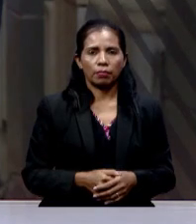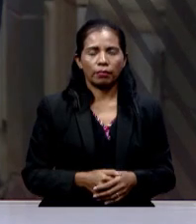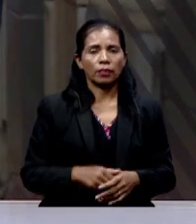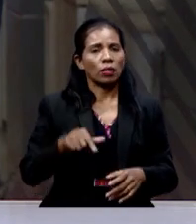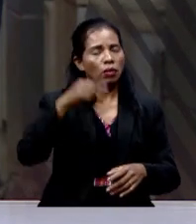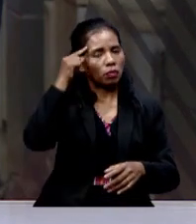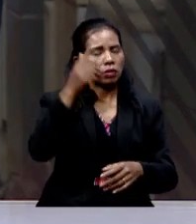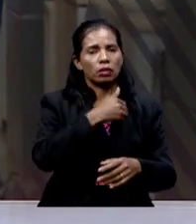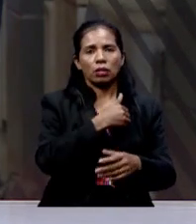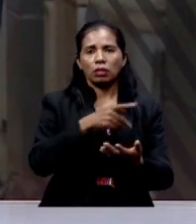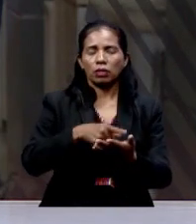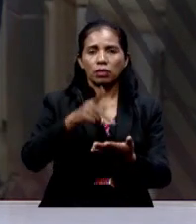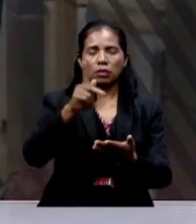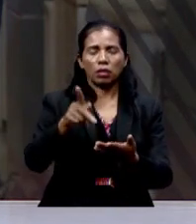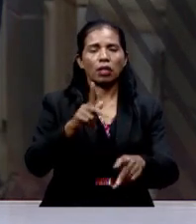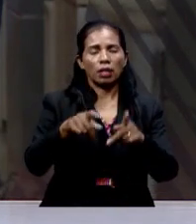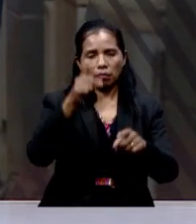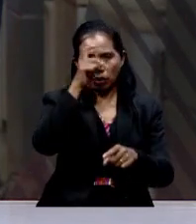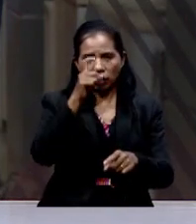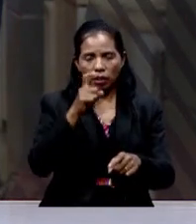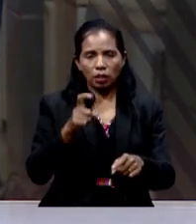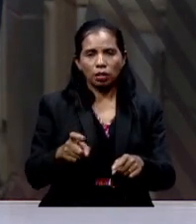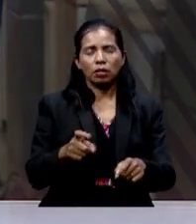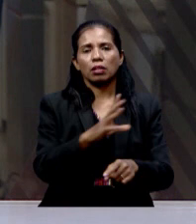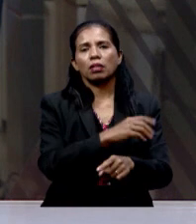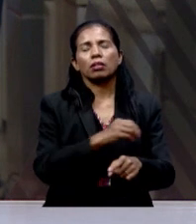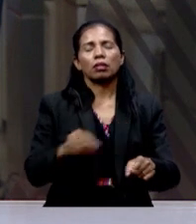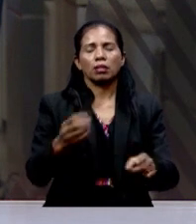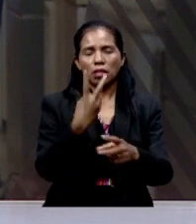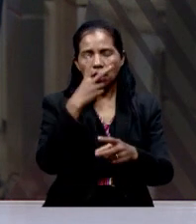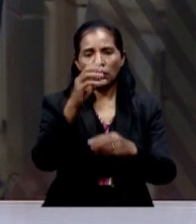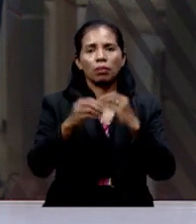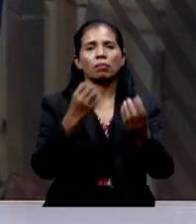O governo se deu calo o pagamento para idosos, também se rala o exercício para orçamento.